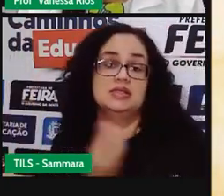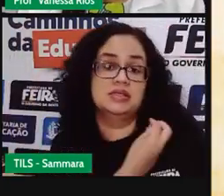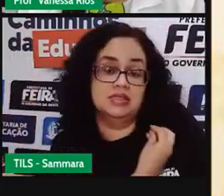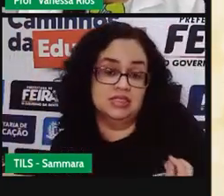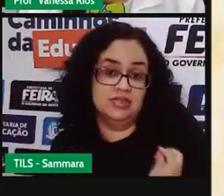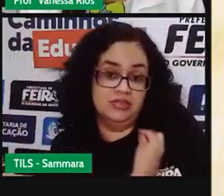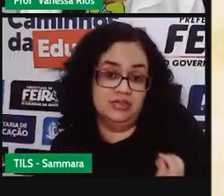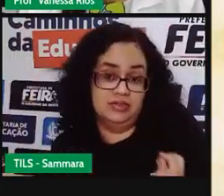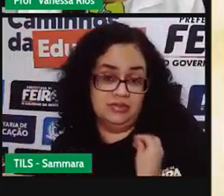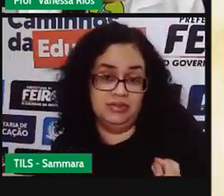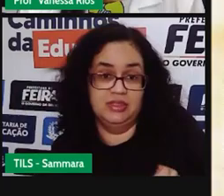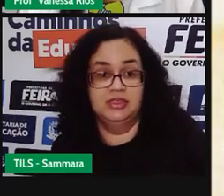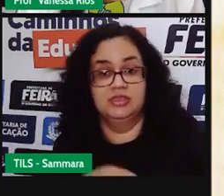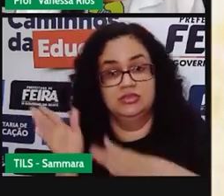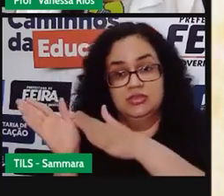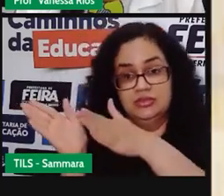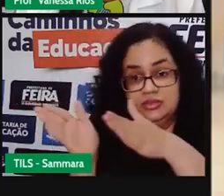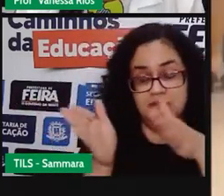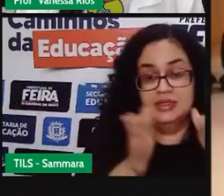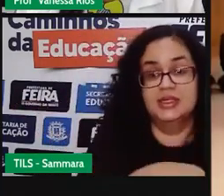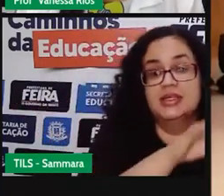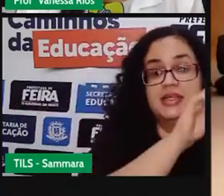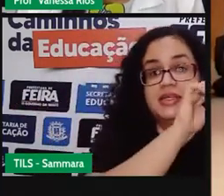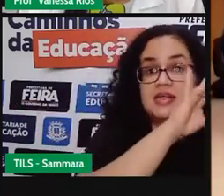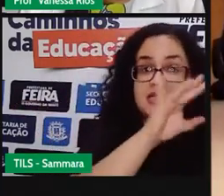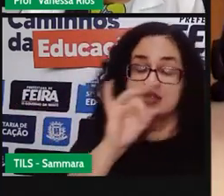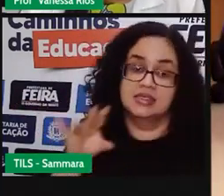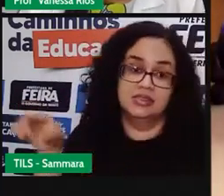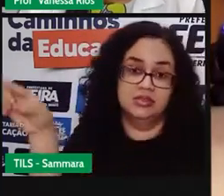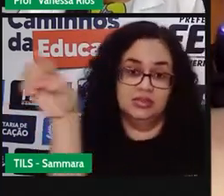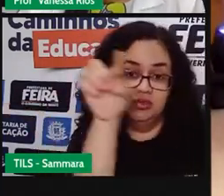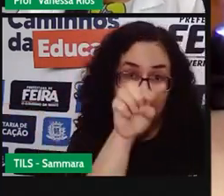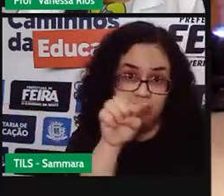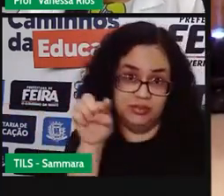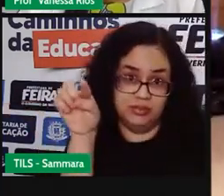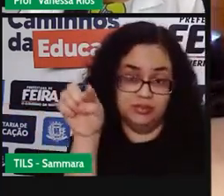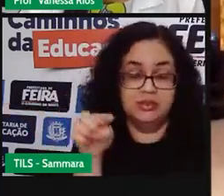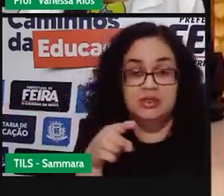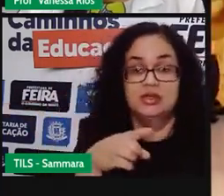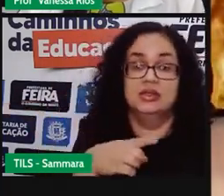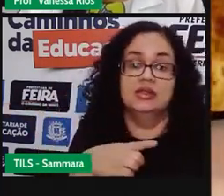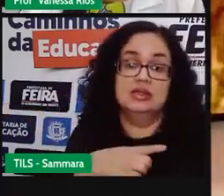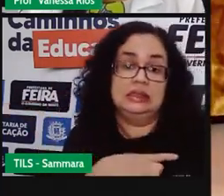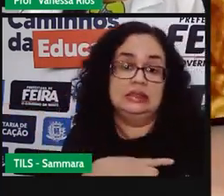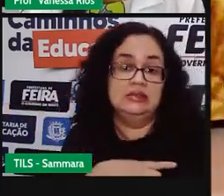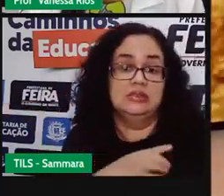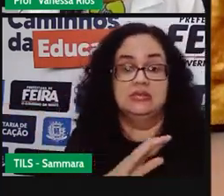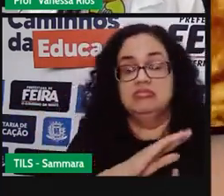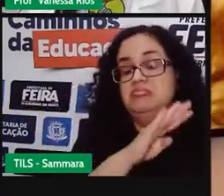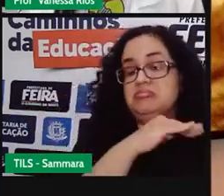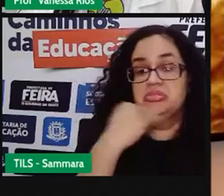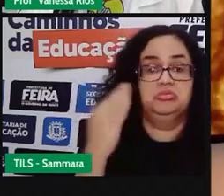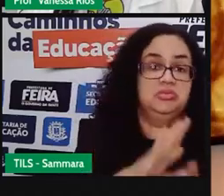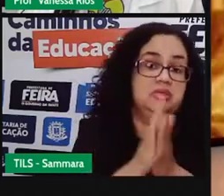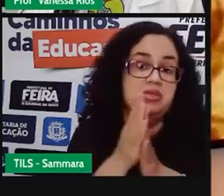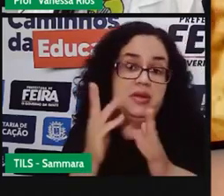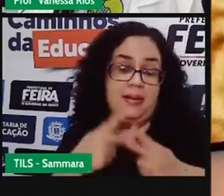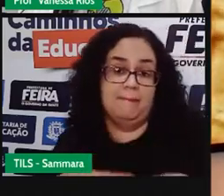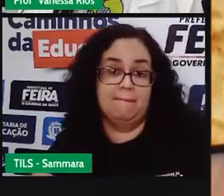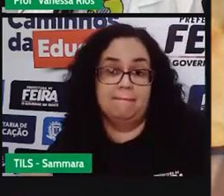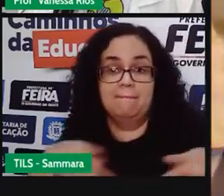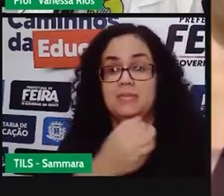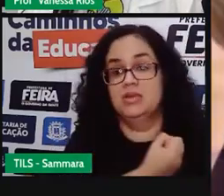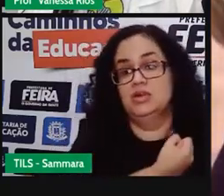lhe imortalizar. Afinal, meu povo, o herói sou eu, é você, é essa gente do bem que peleja